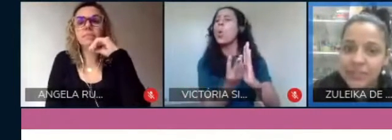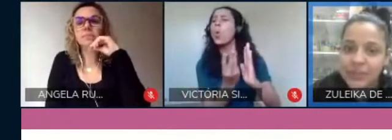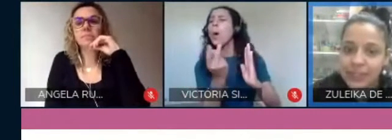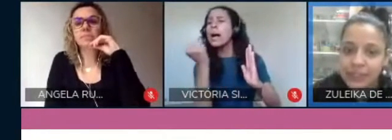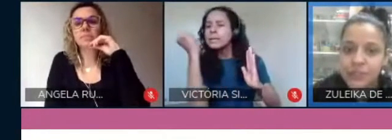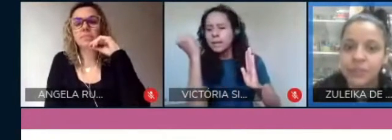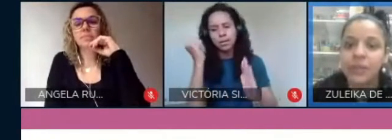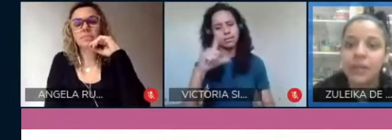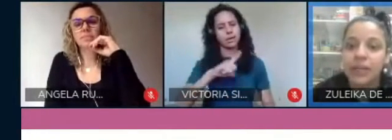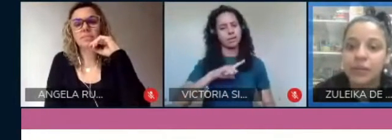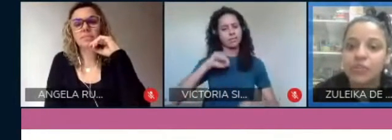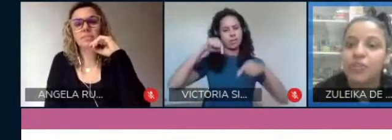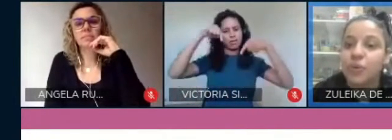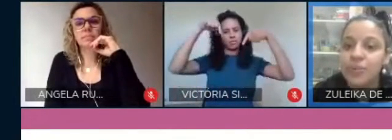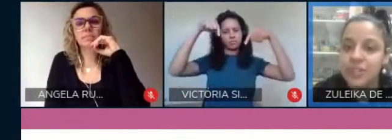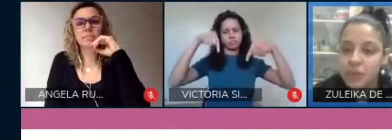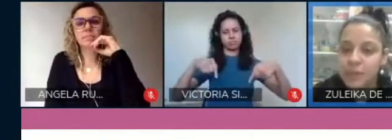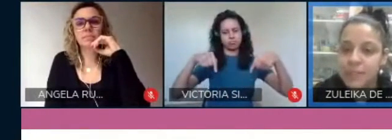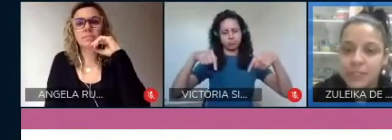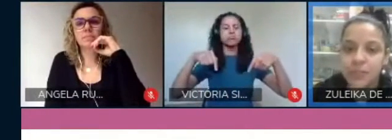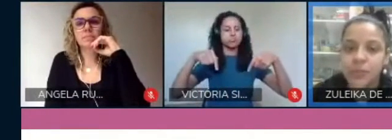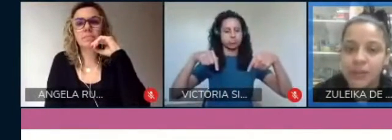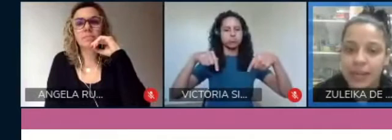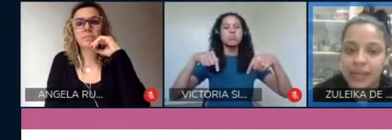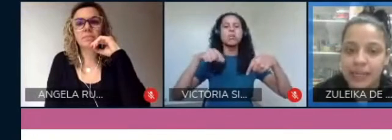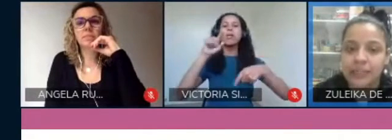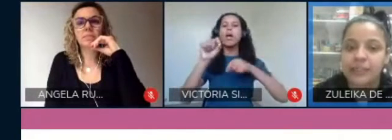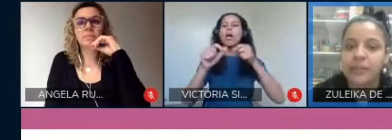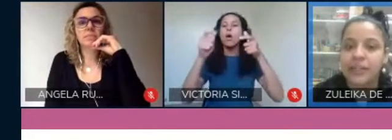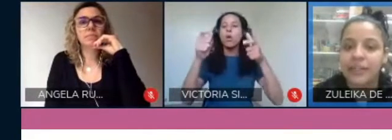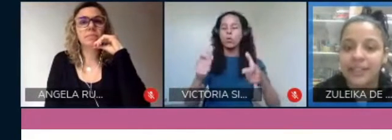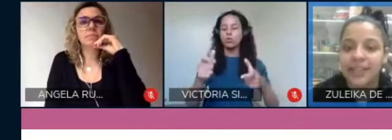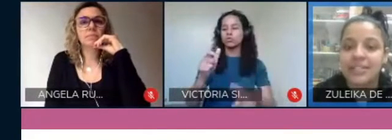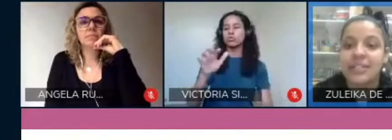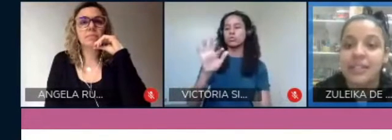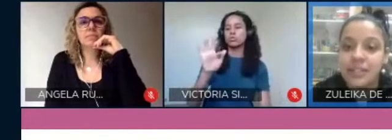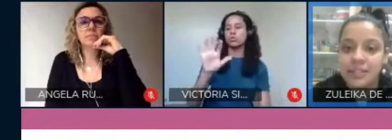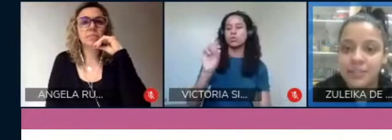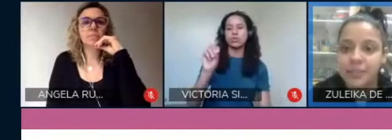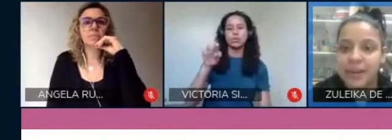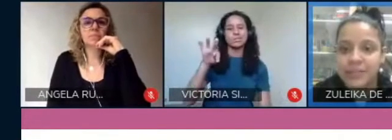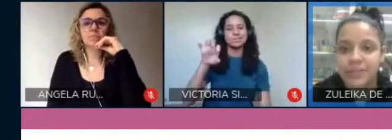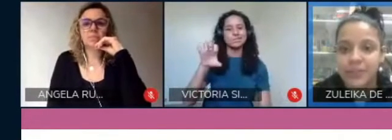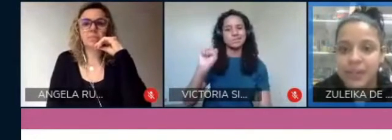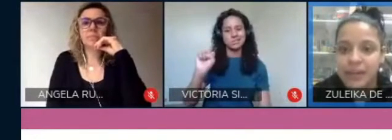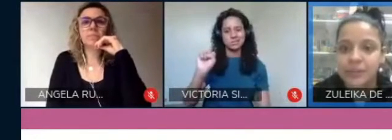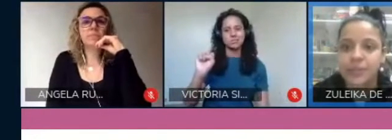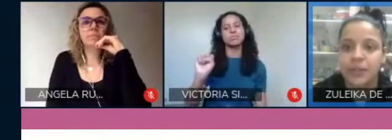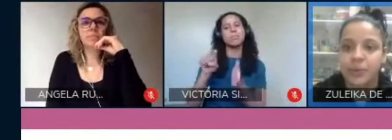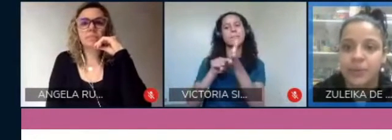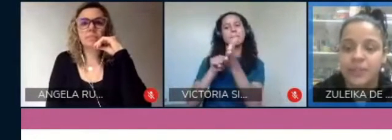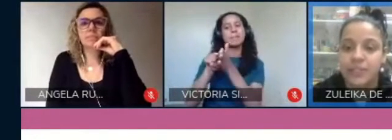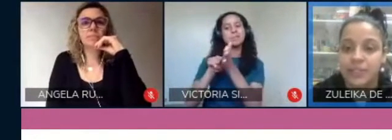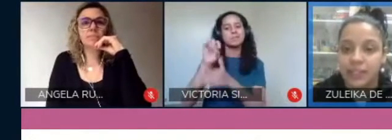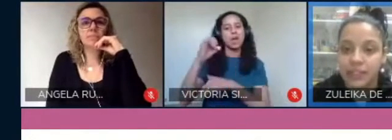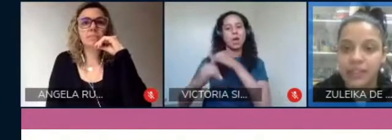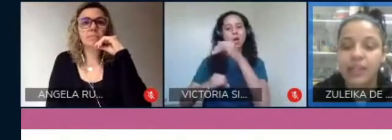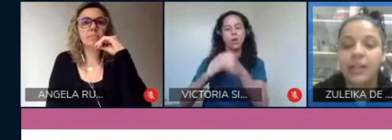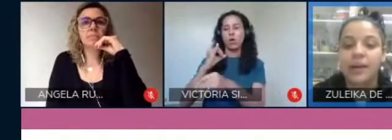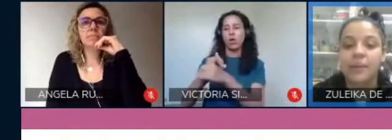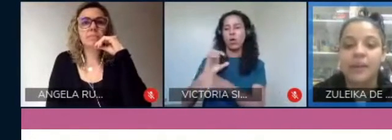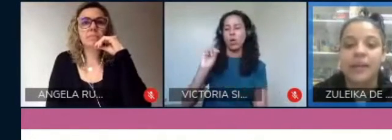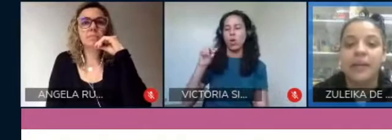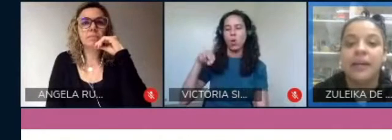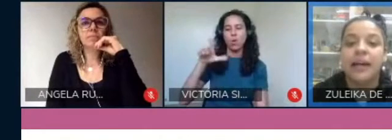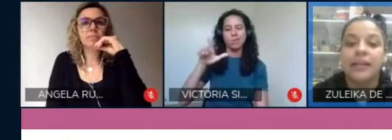tenho acesso a isso no Fontes de Pesquisa Online. Então, aqui tem as listas de bases de dados que a URGS